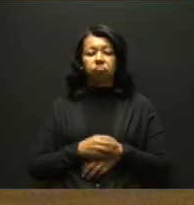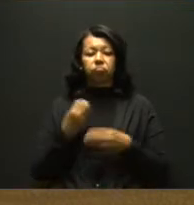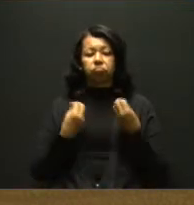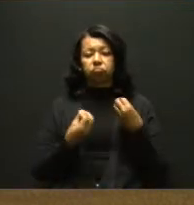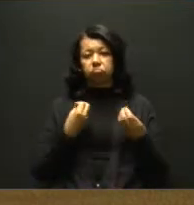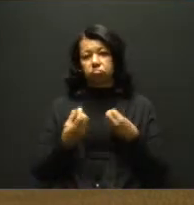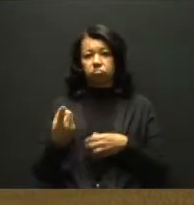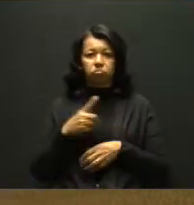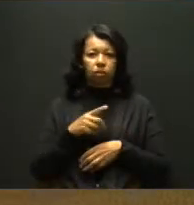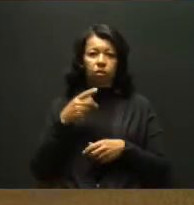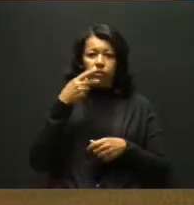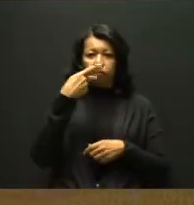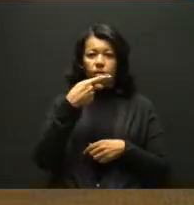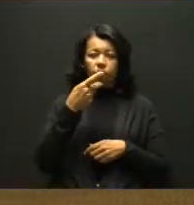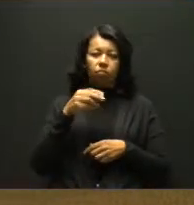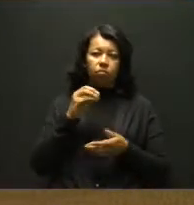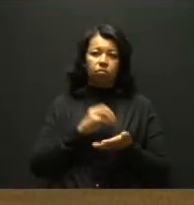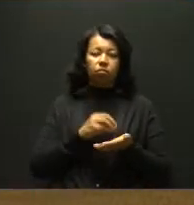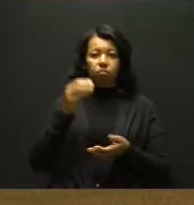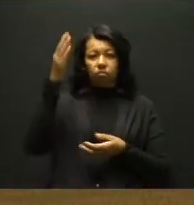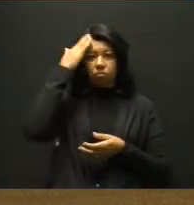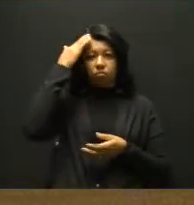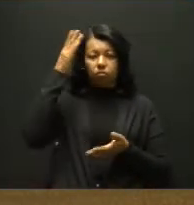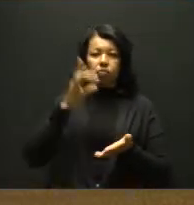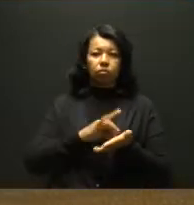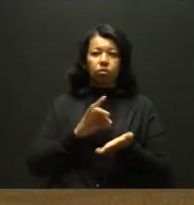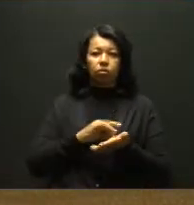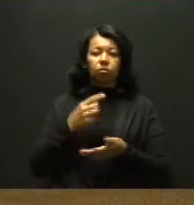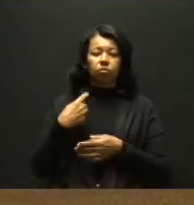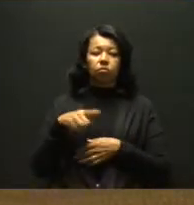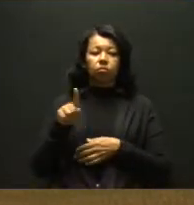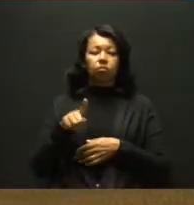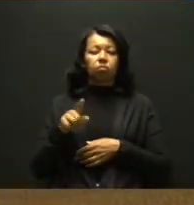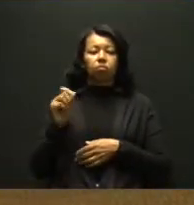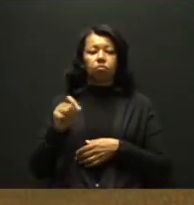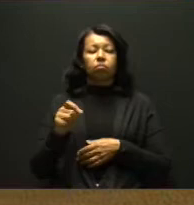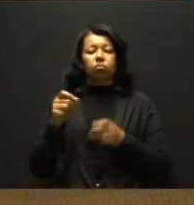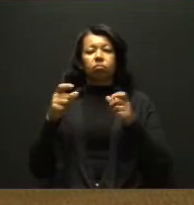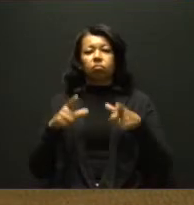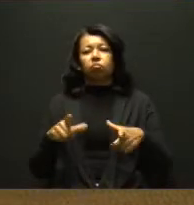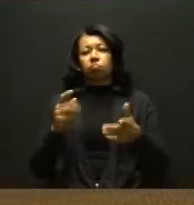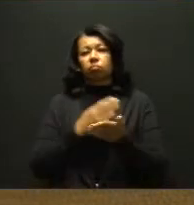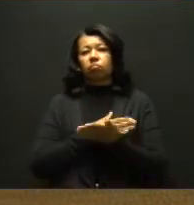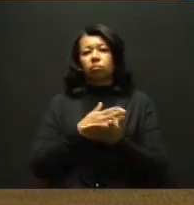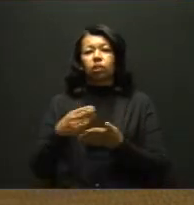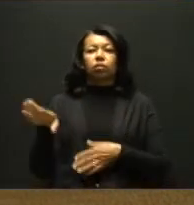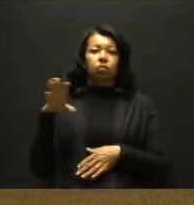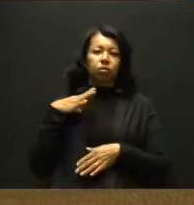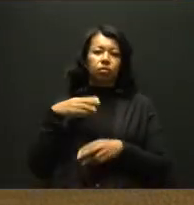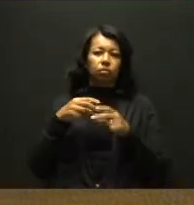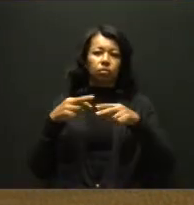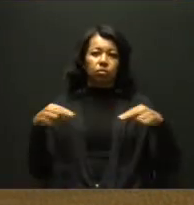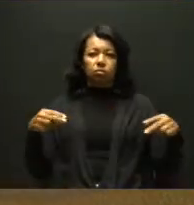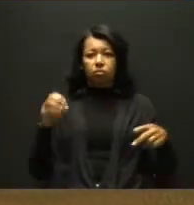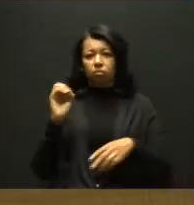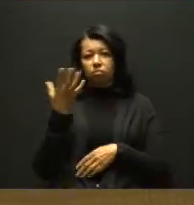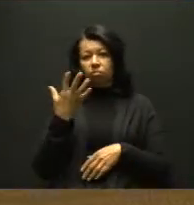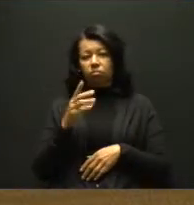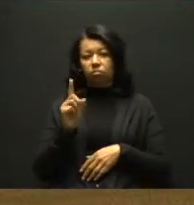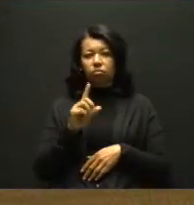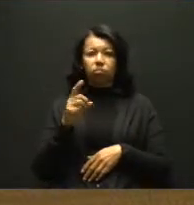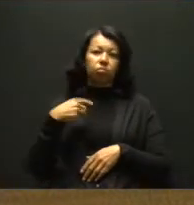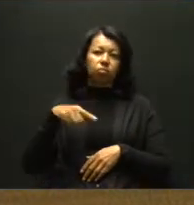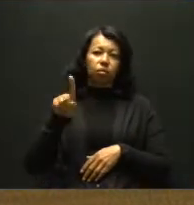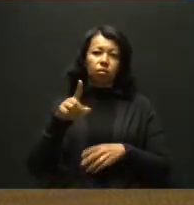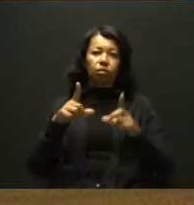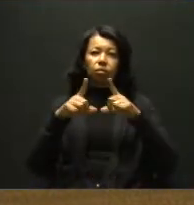sem saber mesmo de fato que ela na ponta da lança lá que é no município que as coisas acontecem não só em brasília